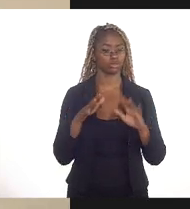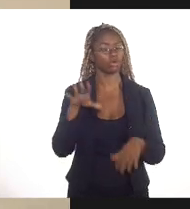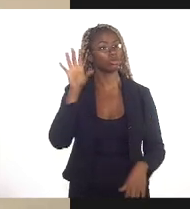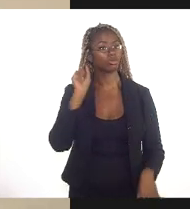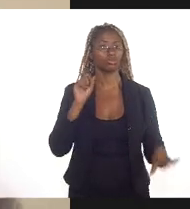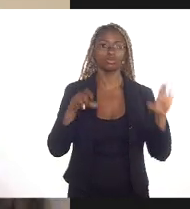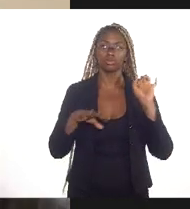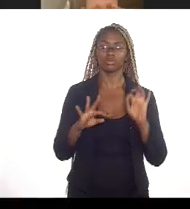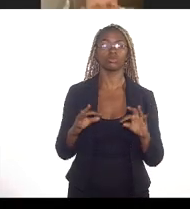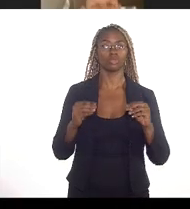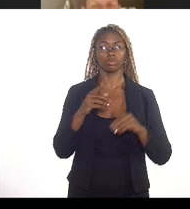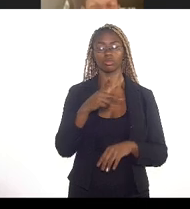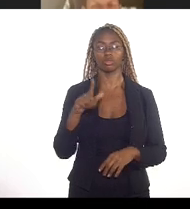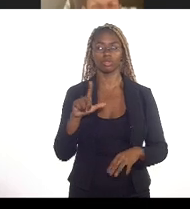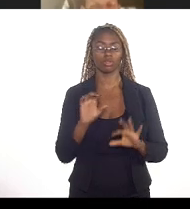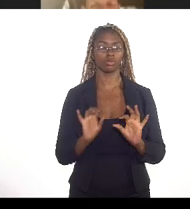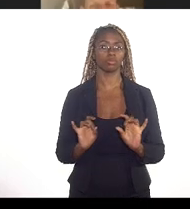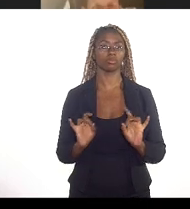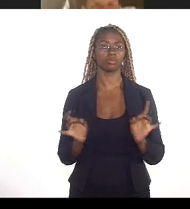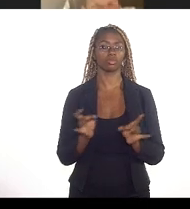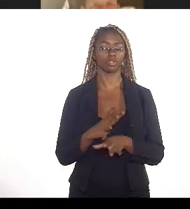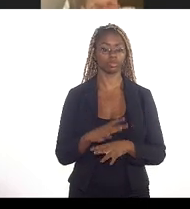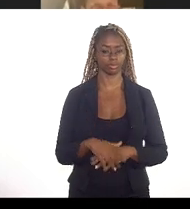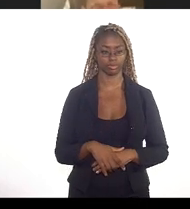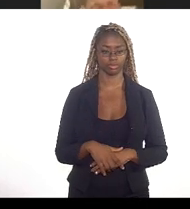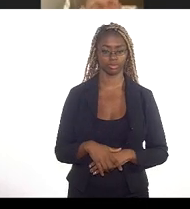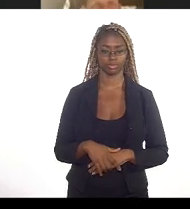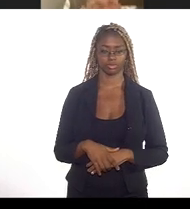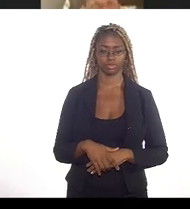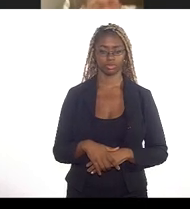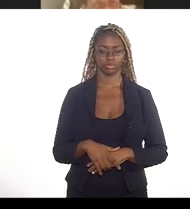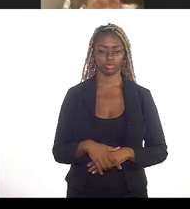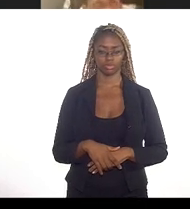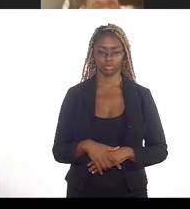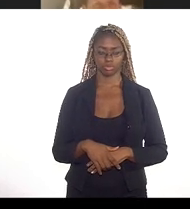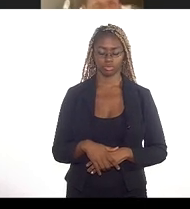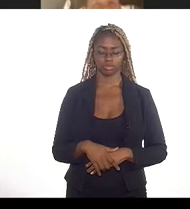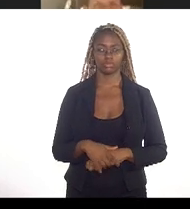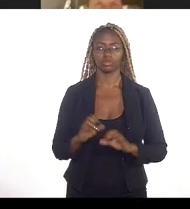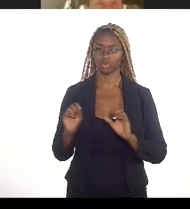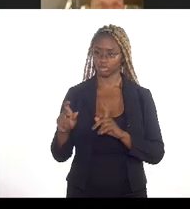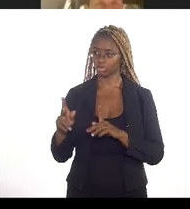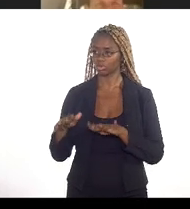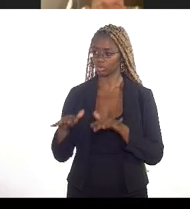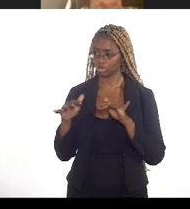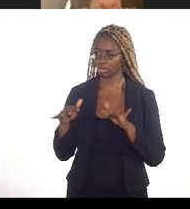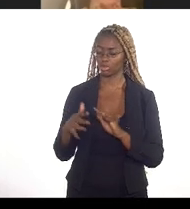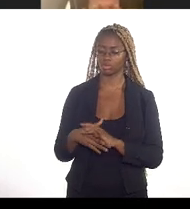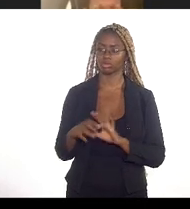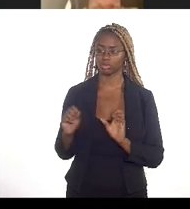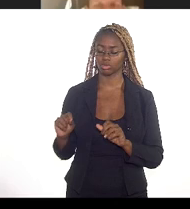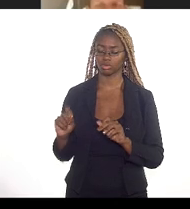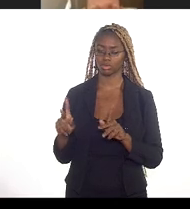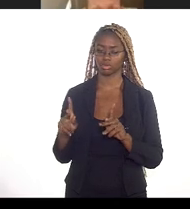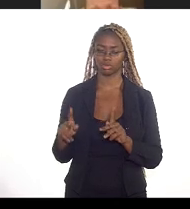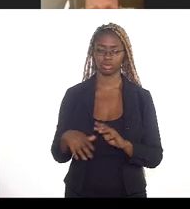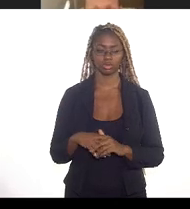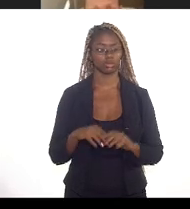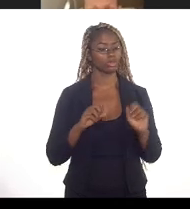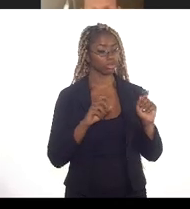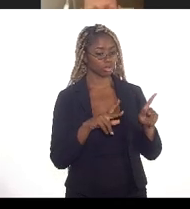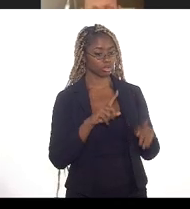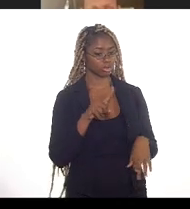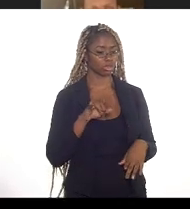projeto fique completo. A gente se fala, Max, depois da sessão plenária, presidente. Então, Parabéns. Ok, Zeidan.